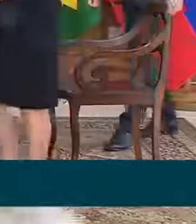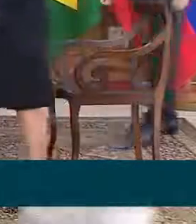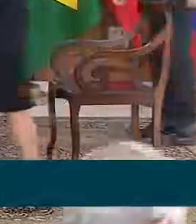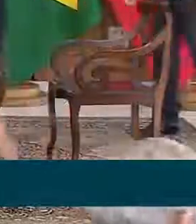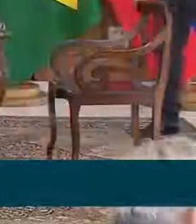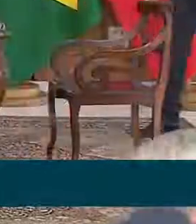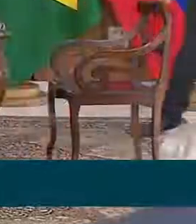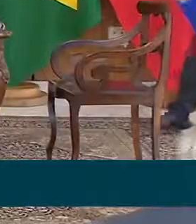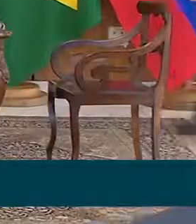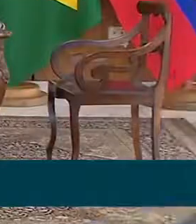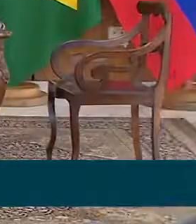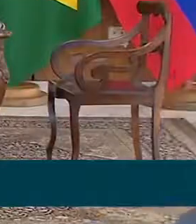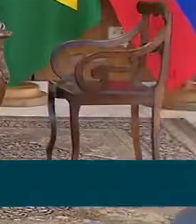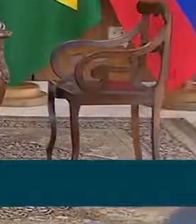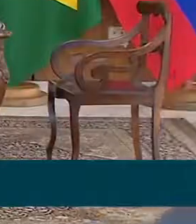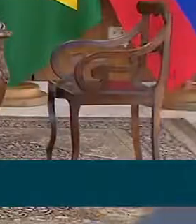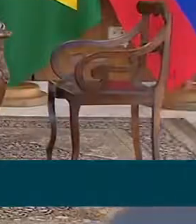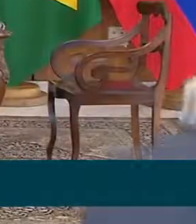E aí